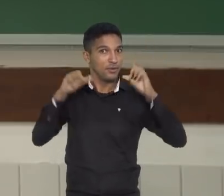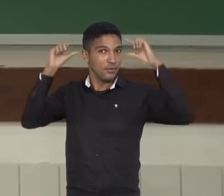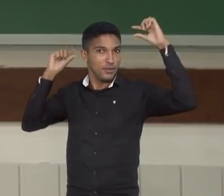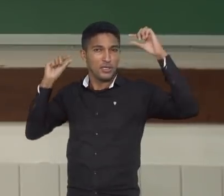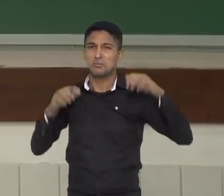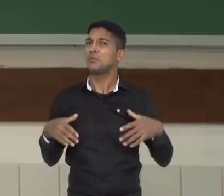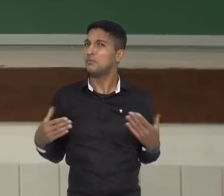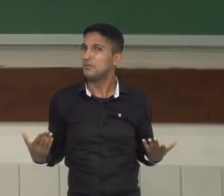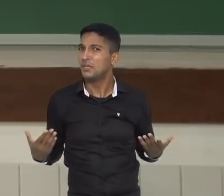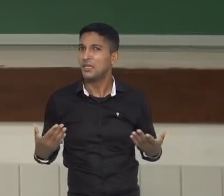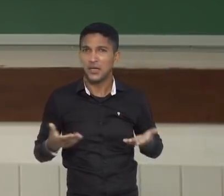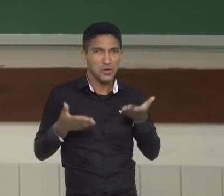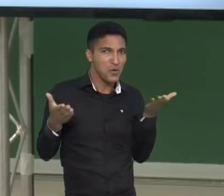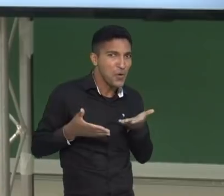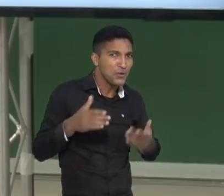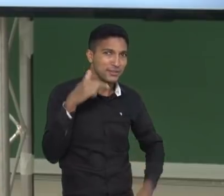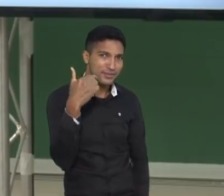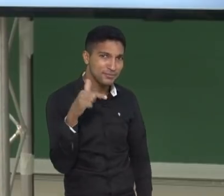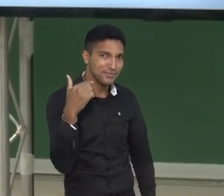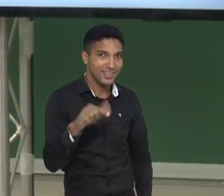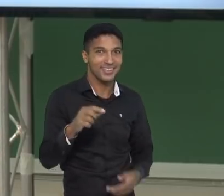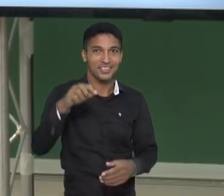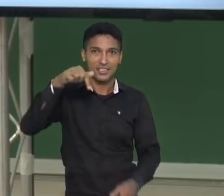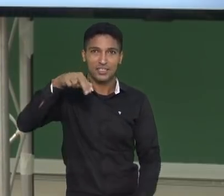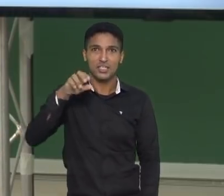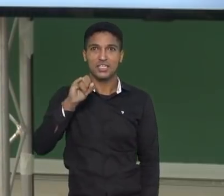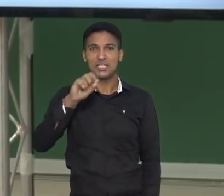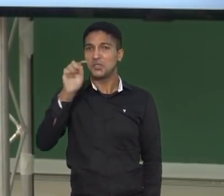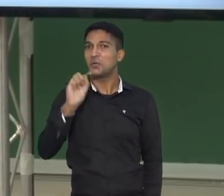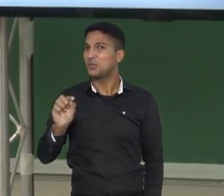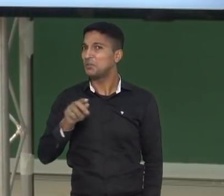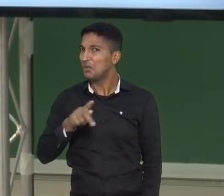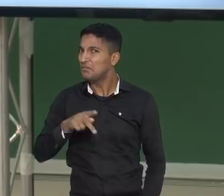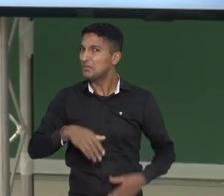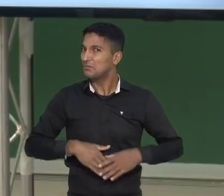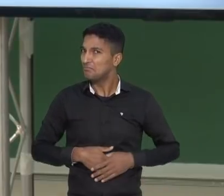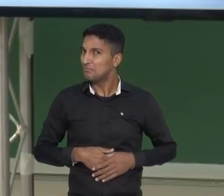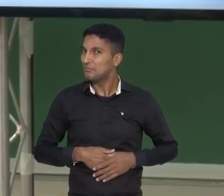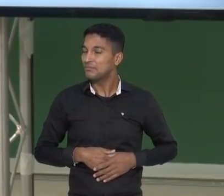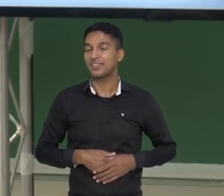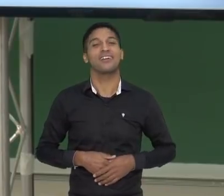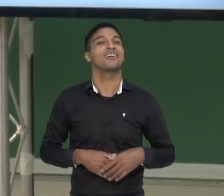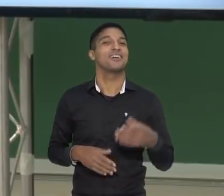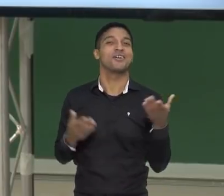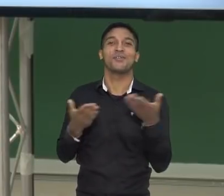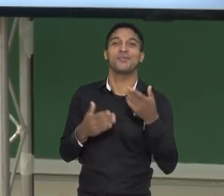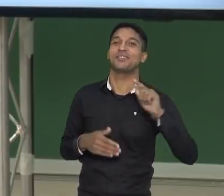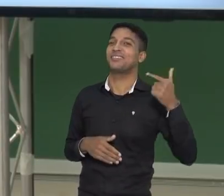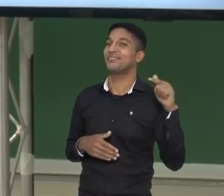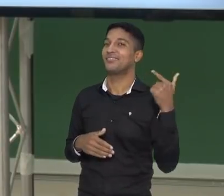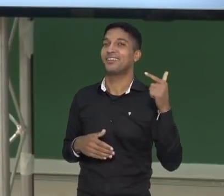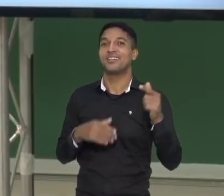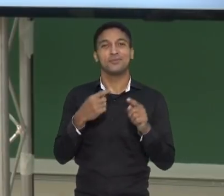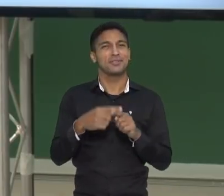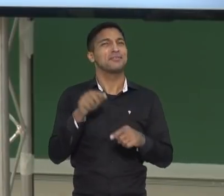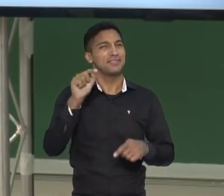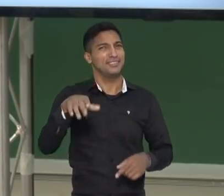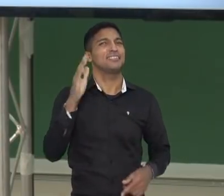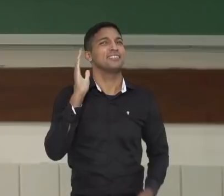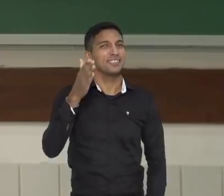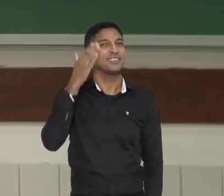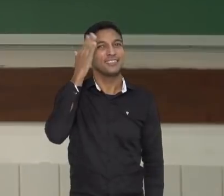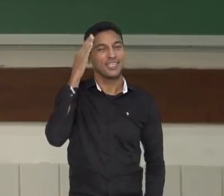quiz? Hoje não tem quiz, porque eu acho que vocês já estão sabendo tudo sobre o romance, né? Então